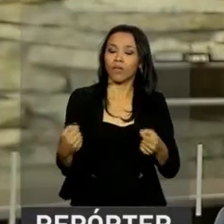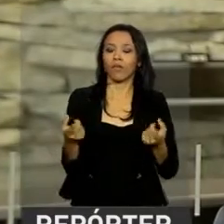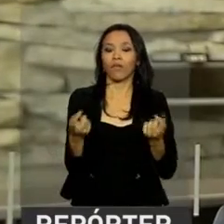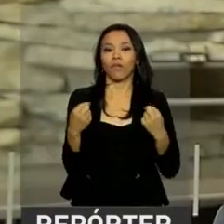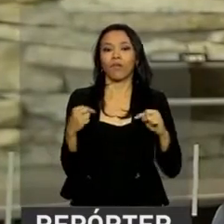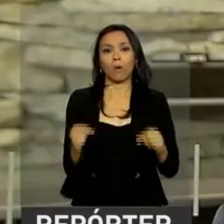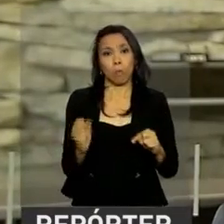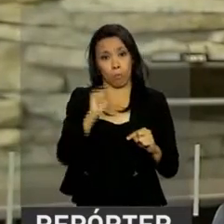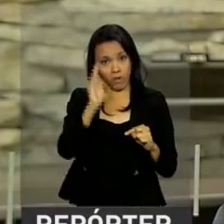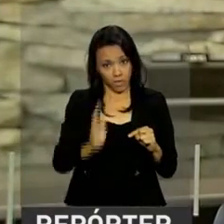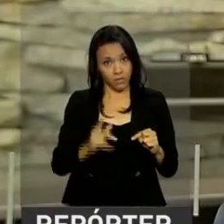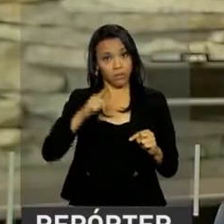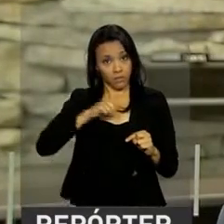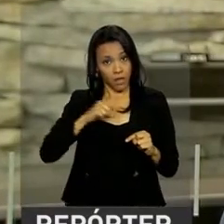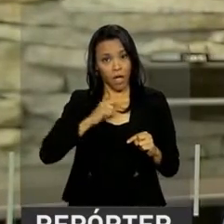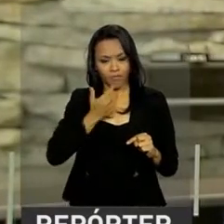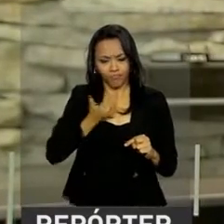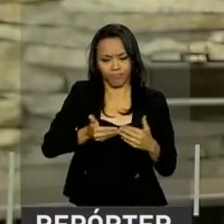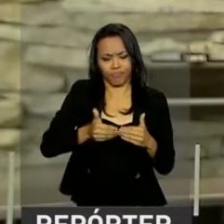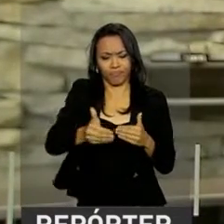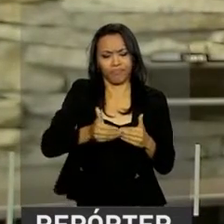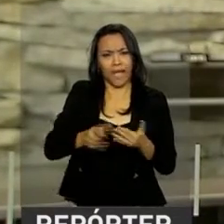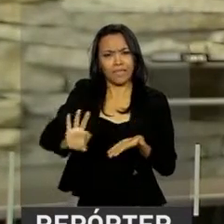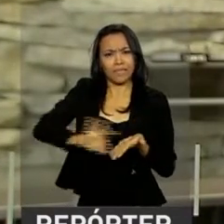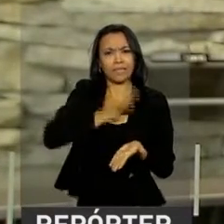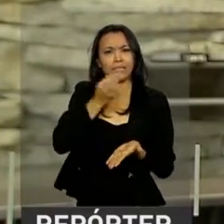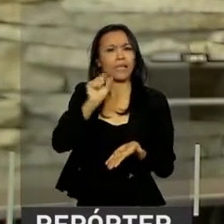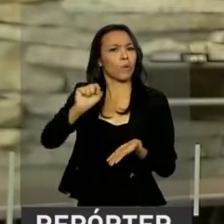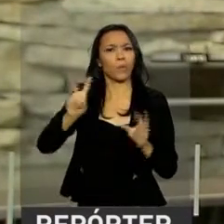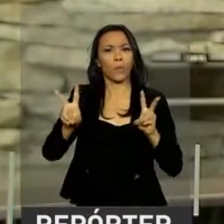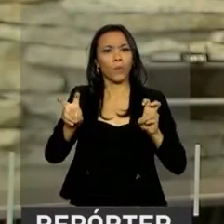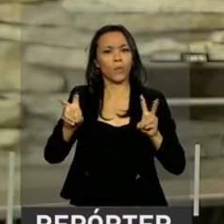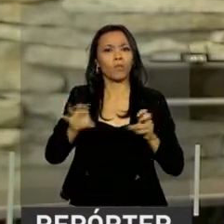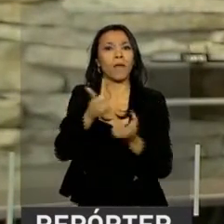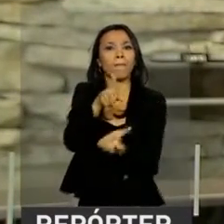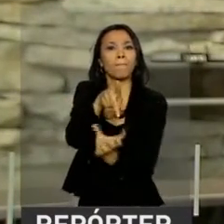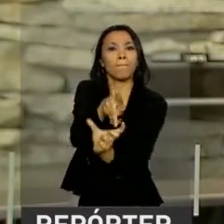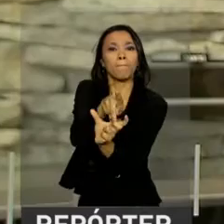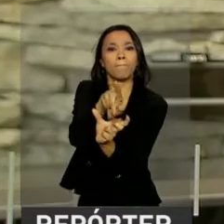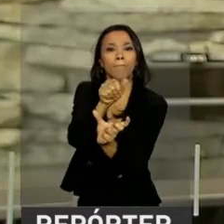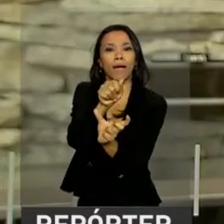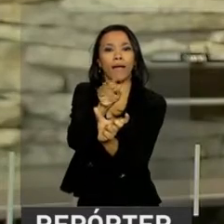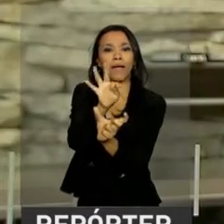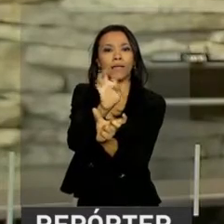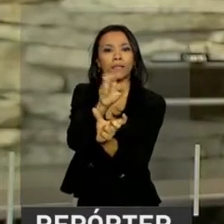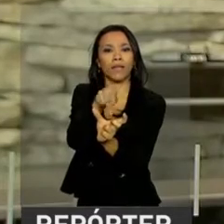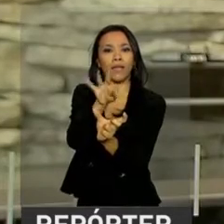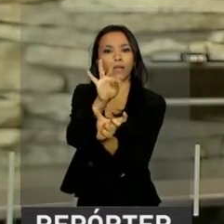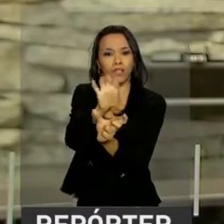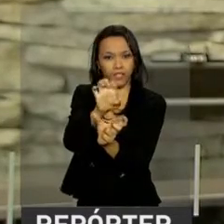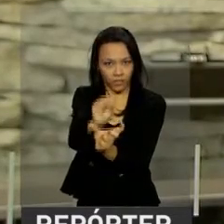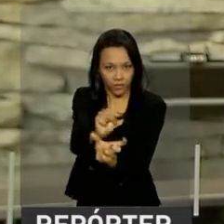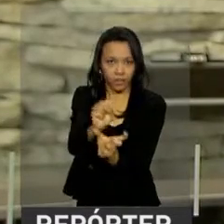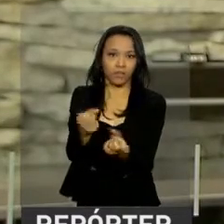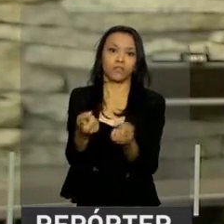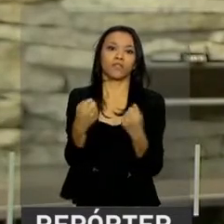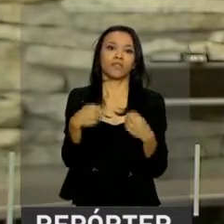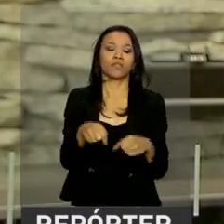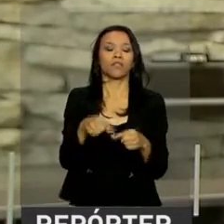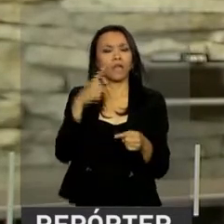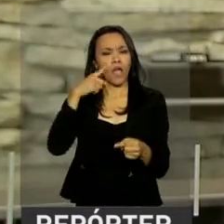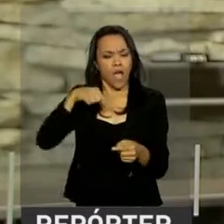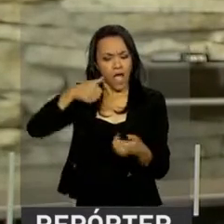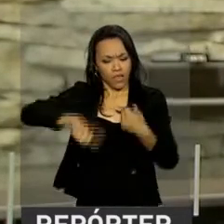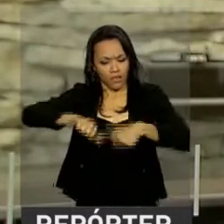vias de assinar um acordo com o Japão sobre a questão de patentes, de tal forma que as análises de projetos